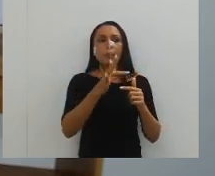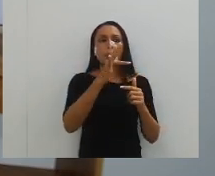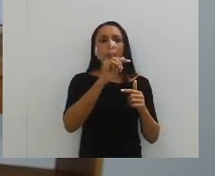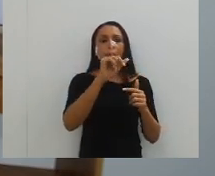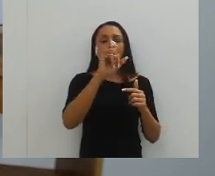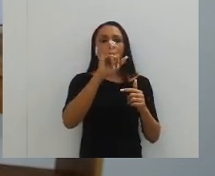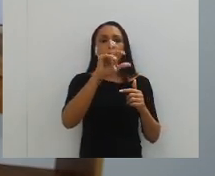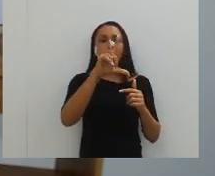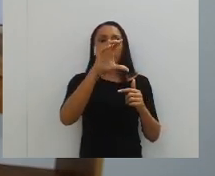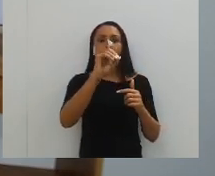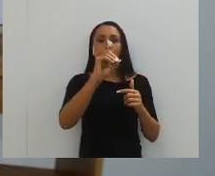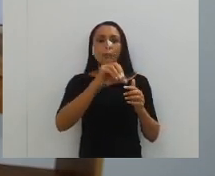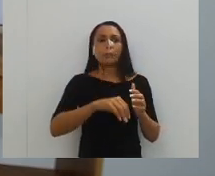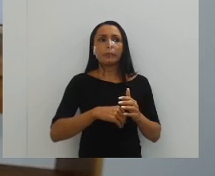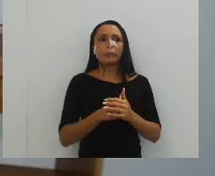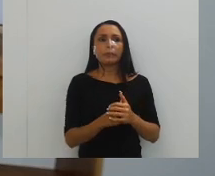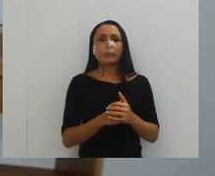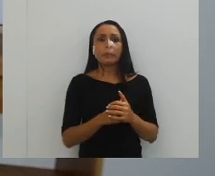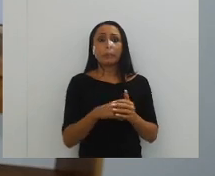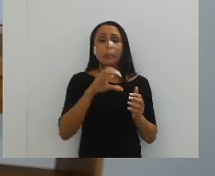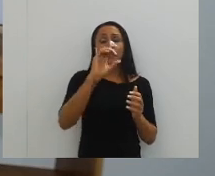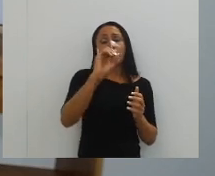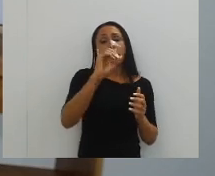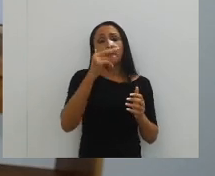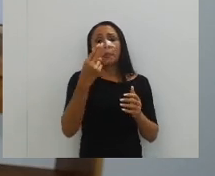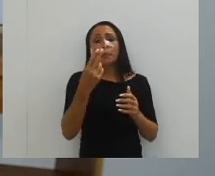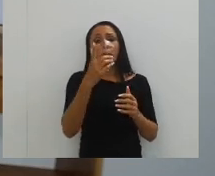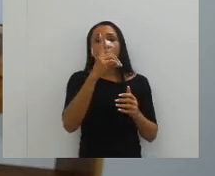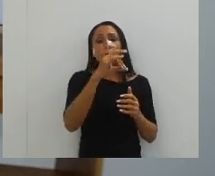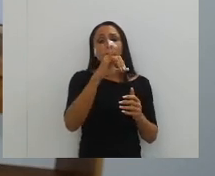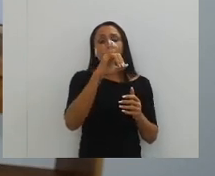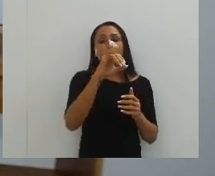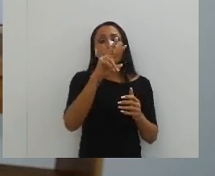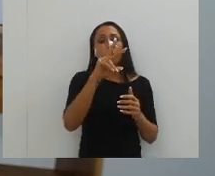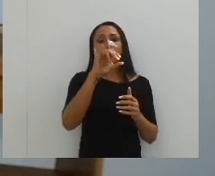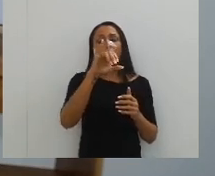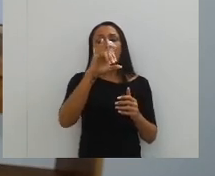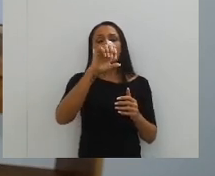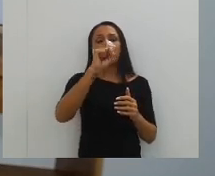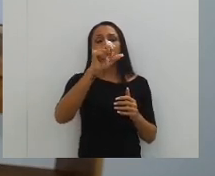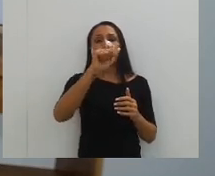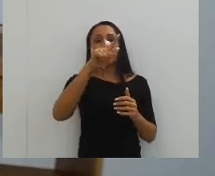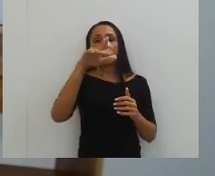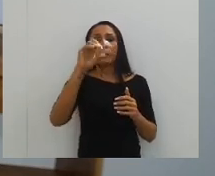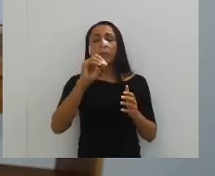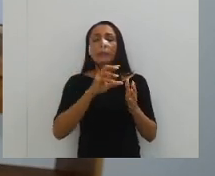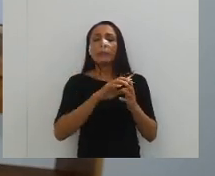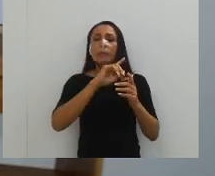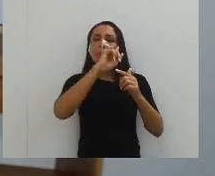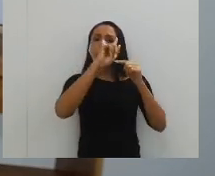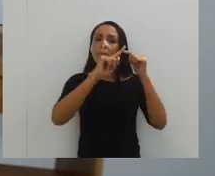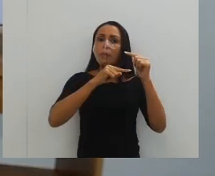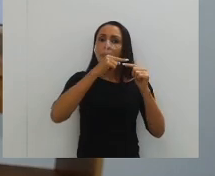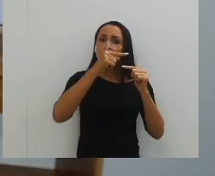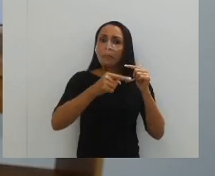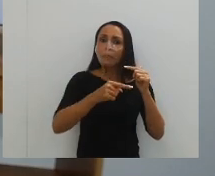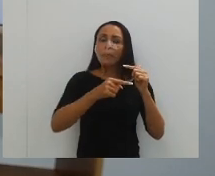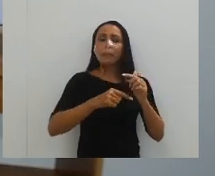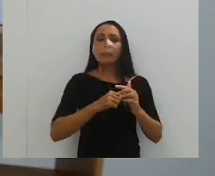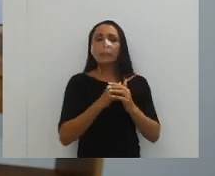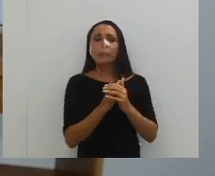filo ou divisão. Daqui a pouco eu digo quando é que a gente usa filo e quando é que a gente usa divisão. Depois do filo ou